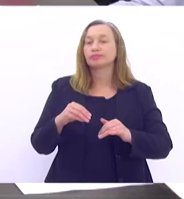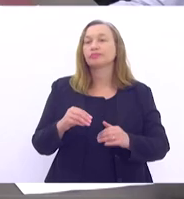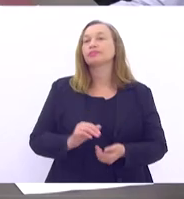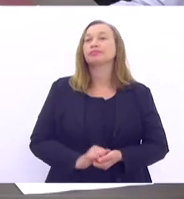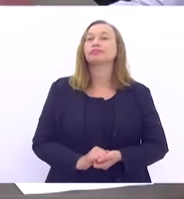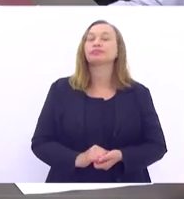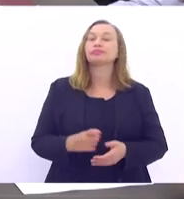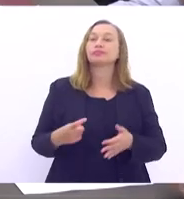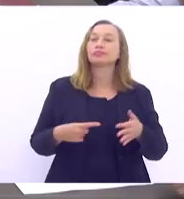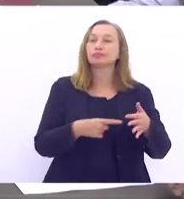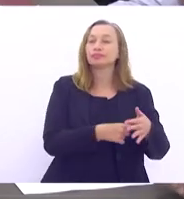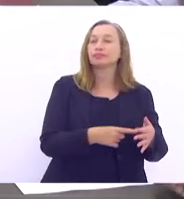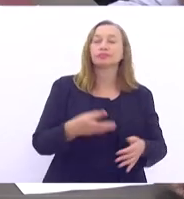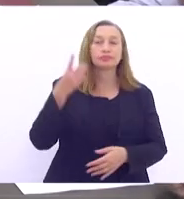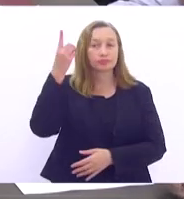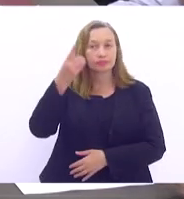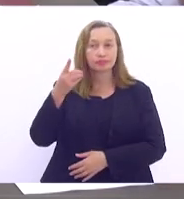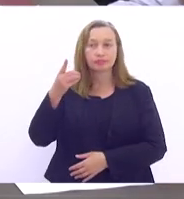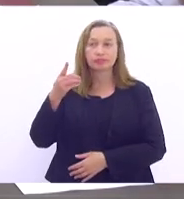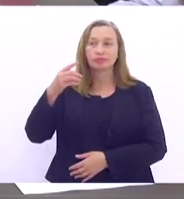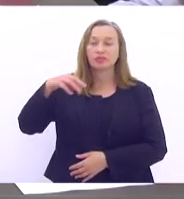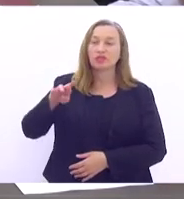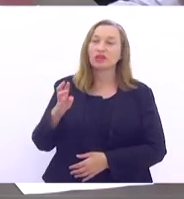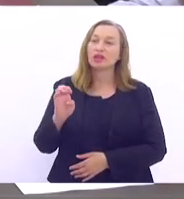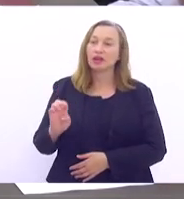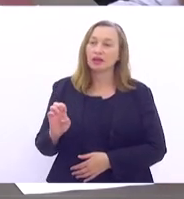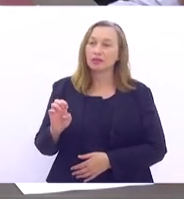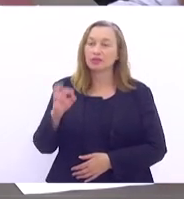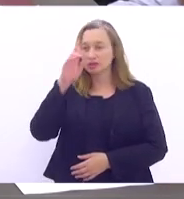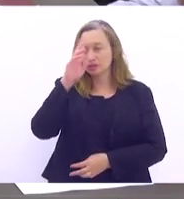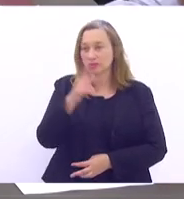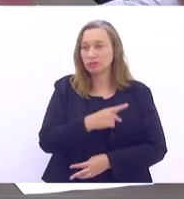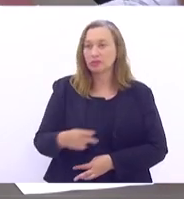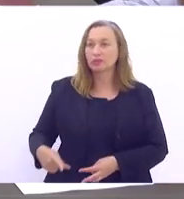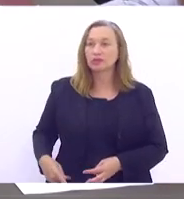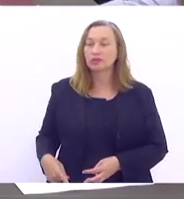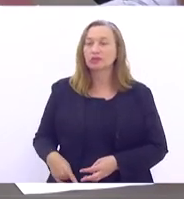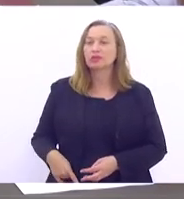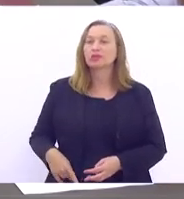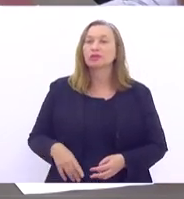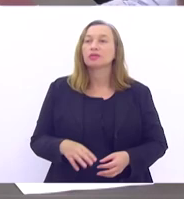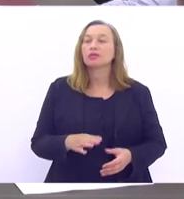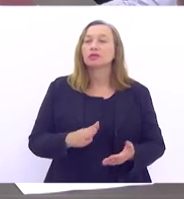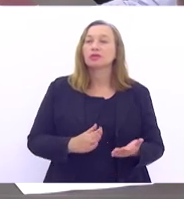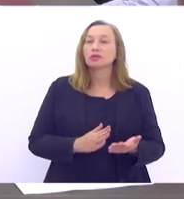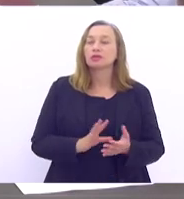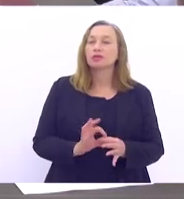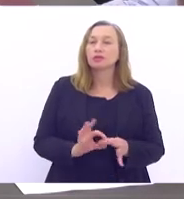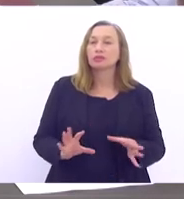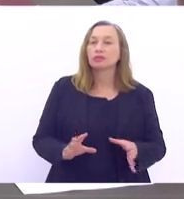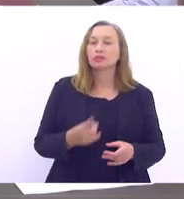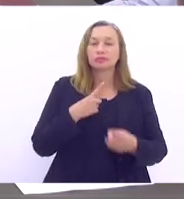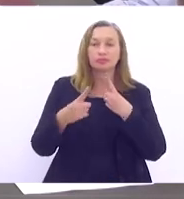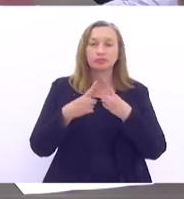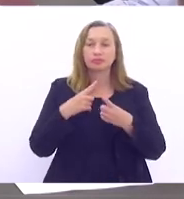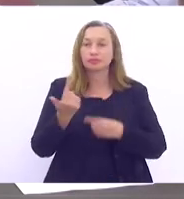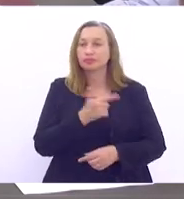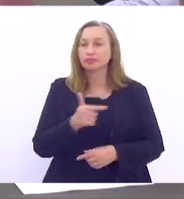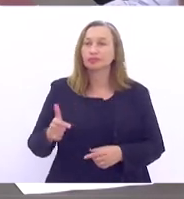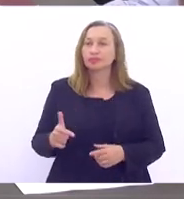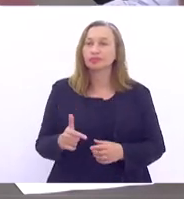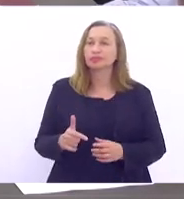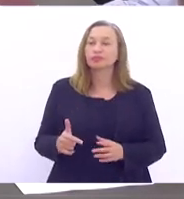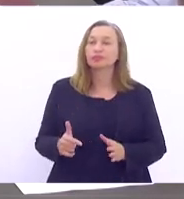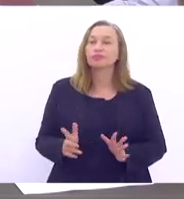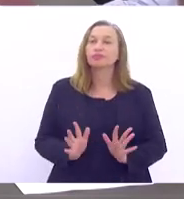Para aparecer, deputado Guilherme Delaroli. Senhor presidente, pela legalidade. Em discussão. Não havendo quem queira